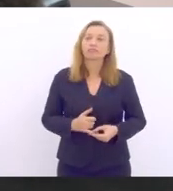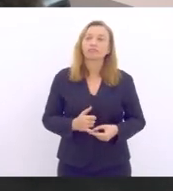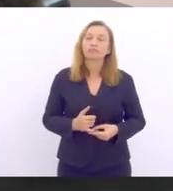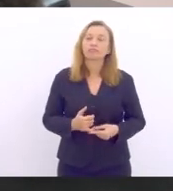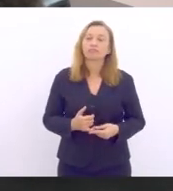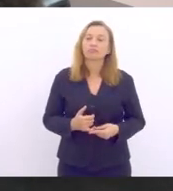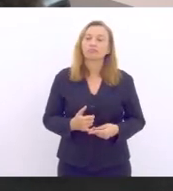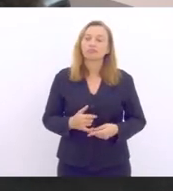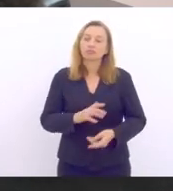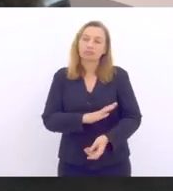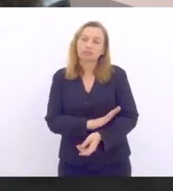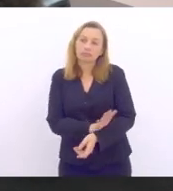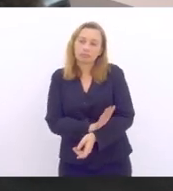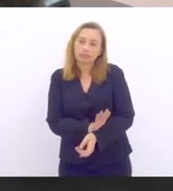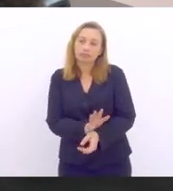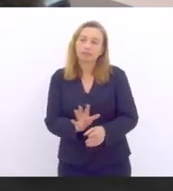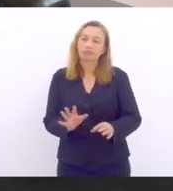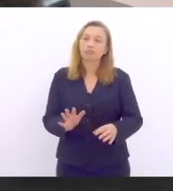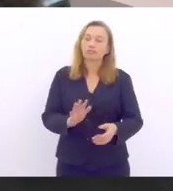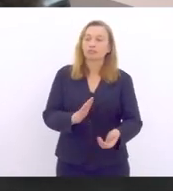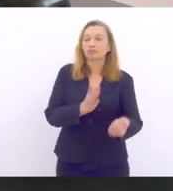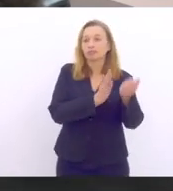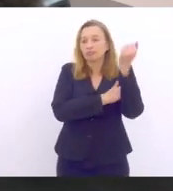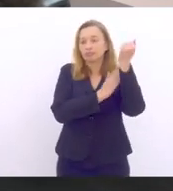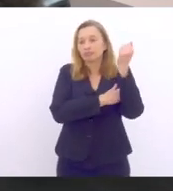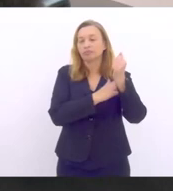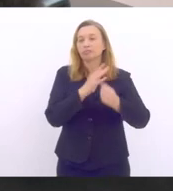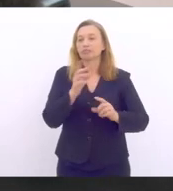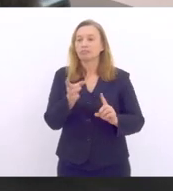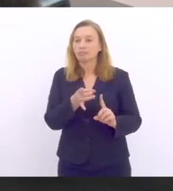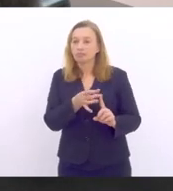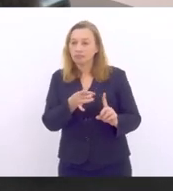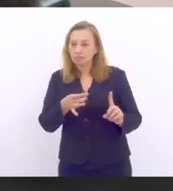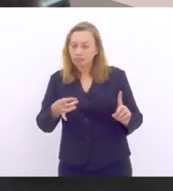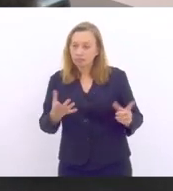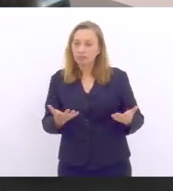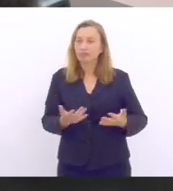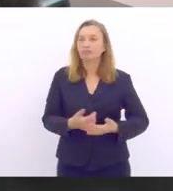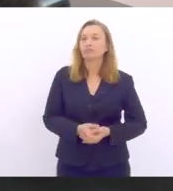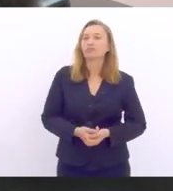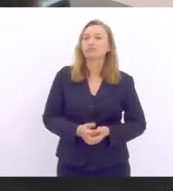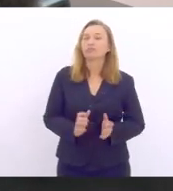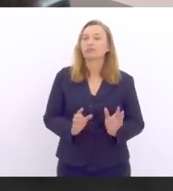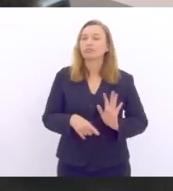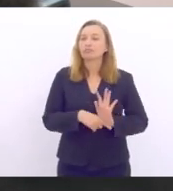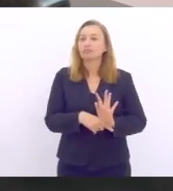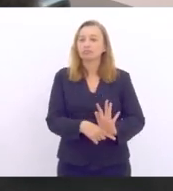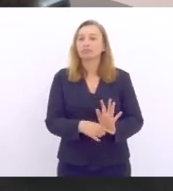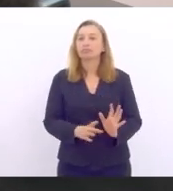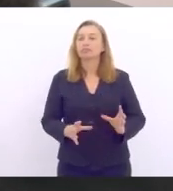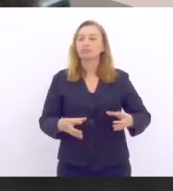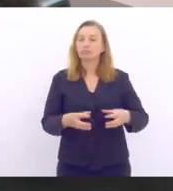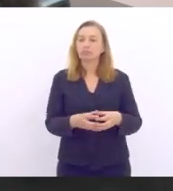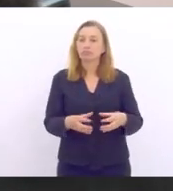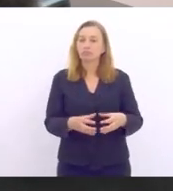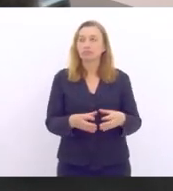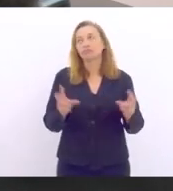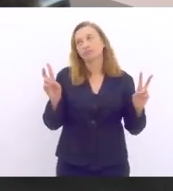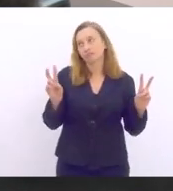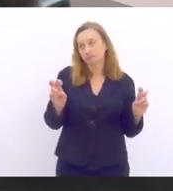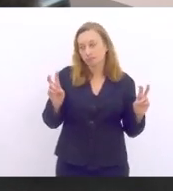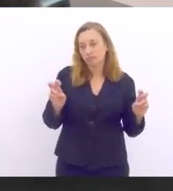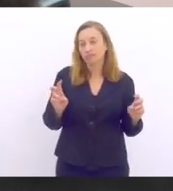falas racistas, machistas, homofóbicas, né, de ter um atendimento a essa população. Como a gente ainda tem questões